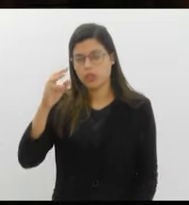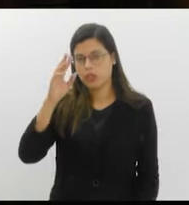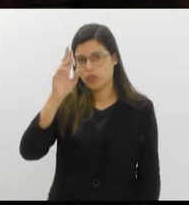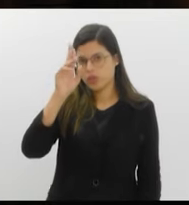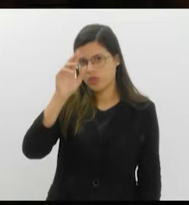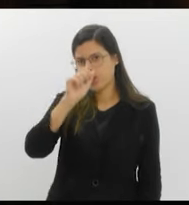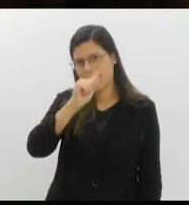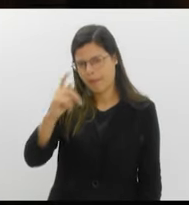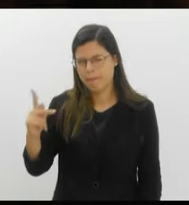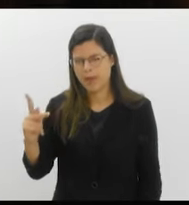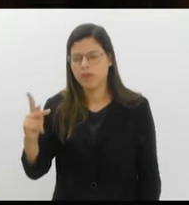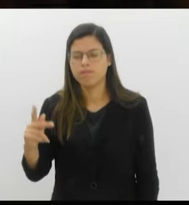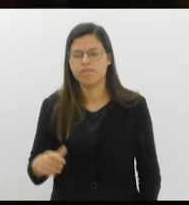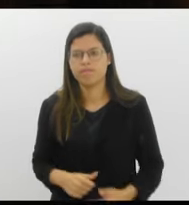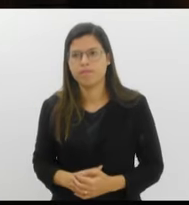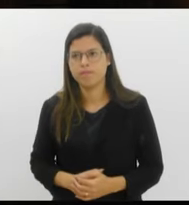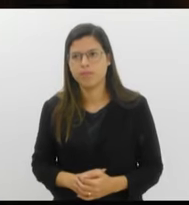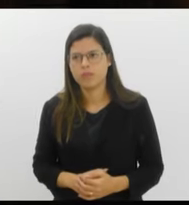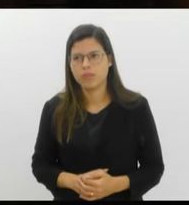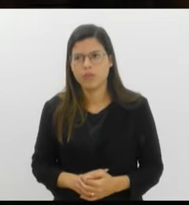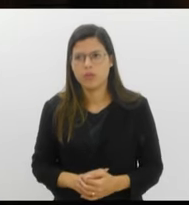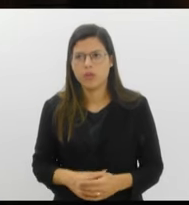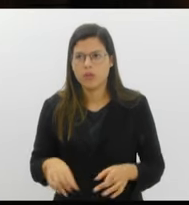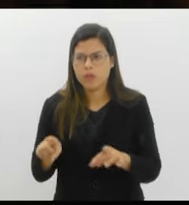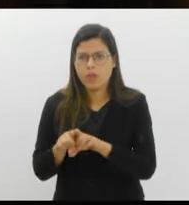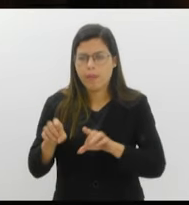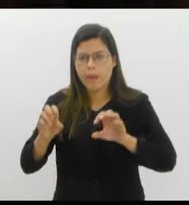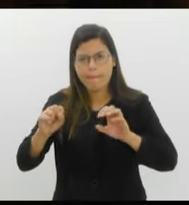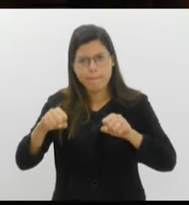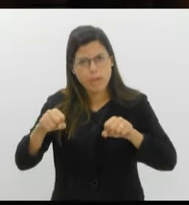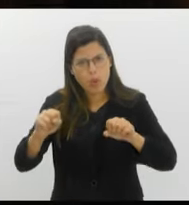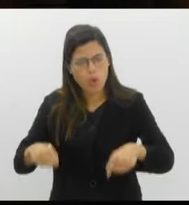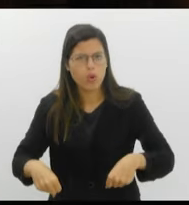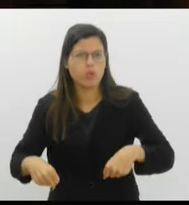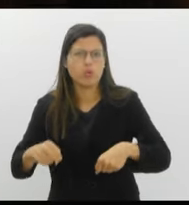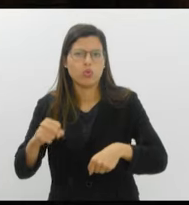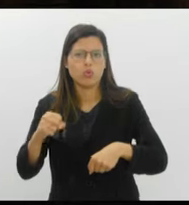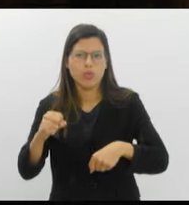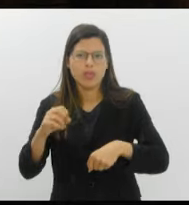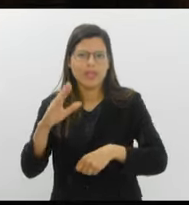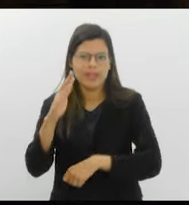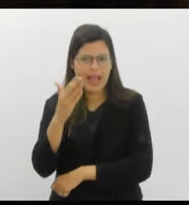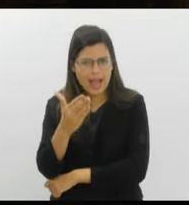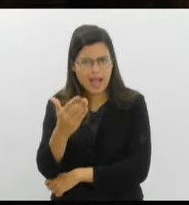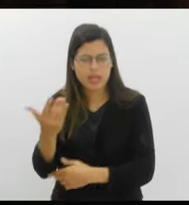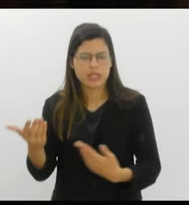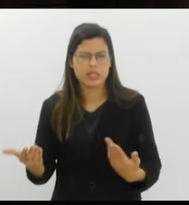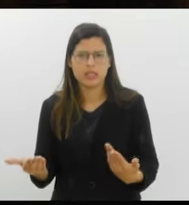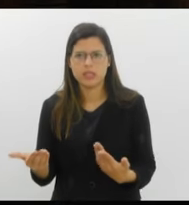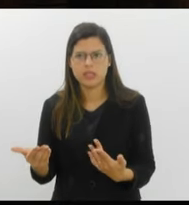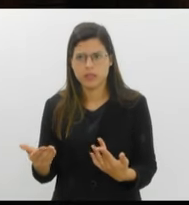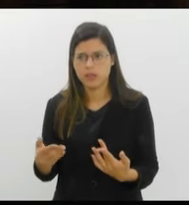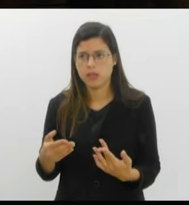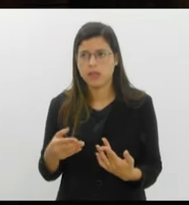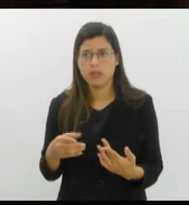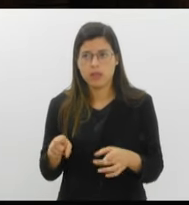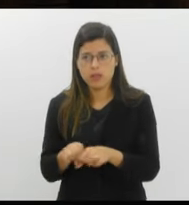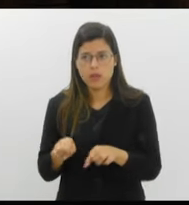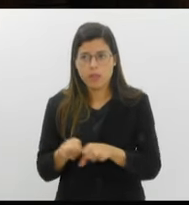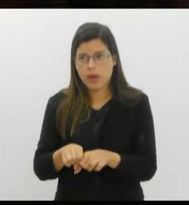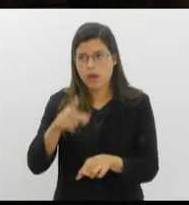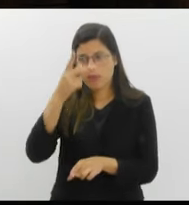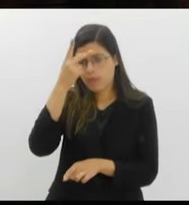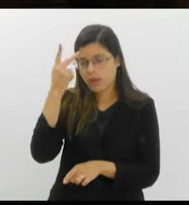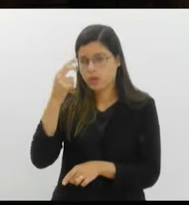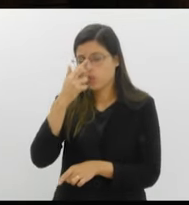de aplicativos, mototaxistas, motoboys, né, ambulantes que se sentem perseguidos e tomam